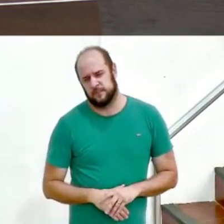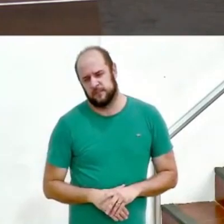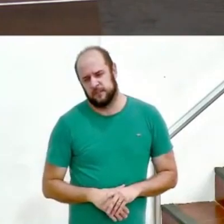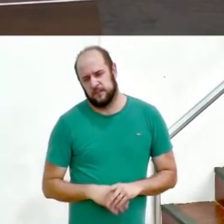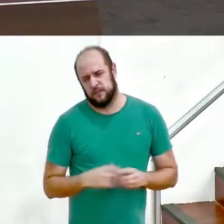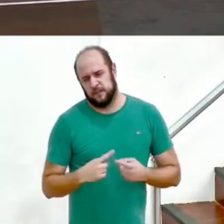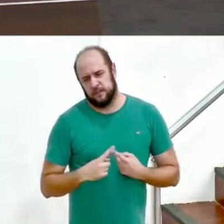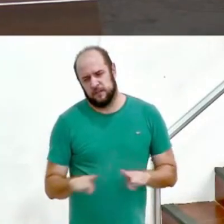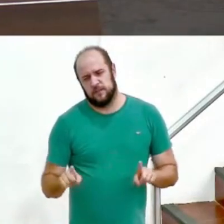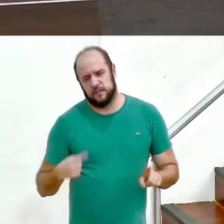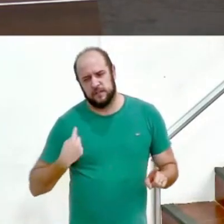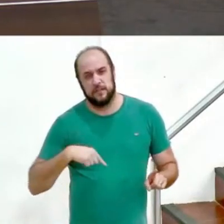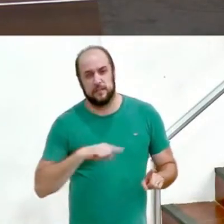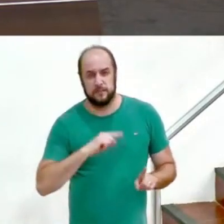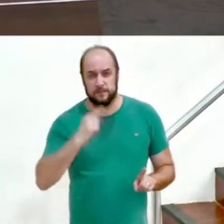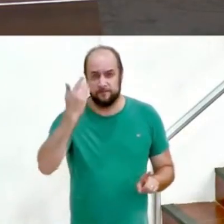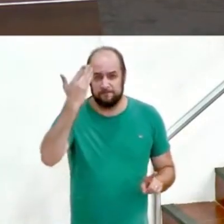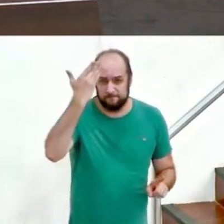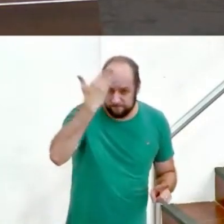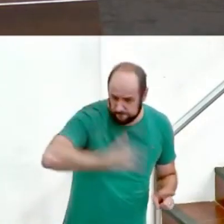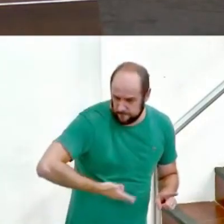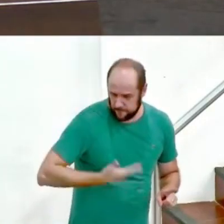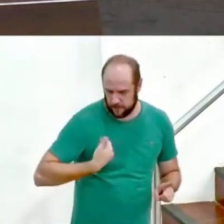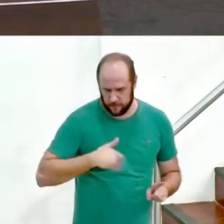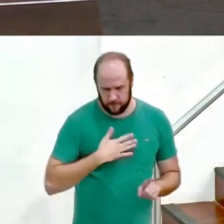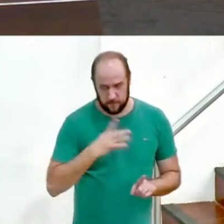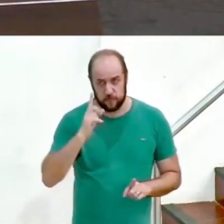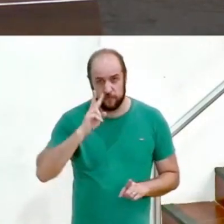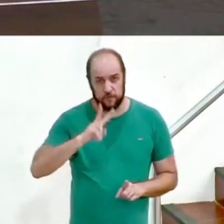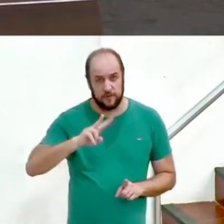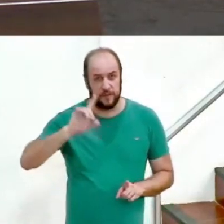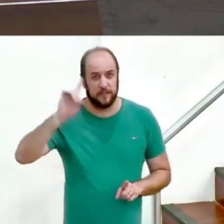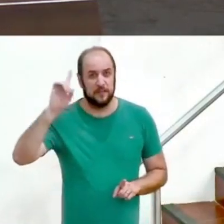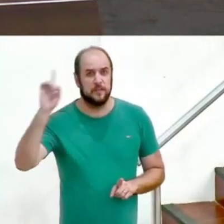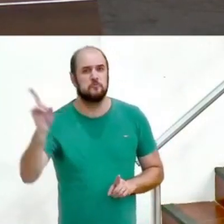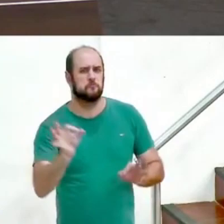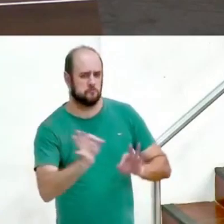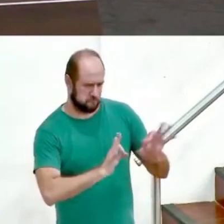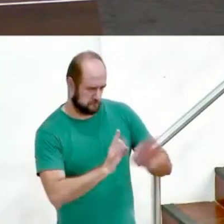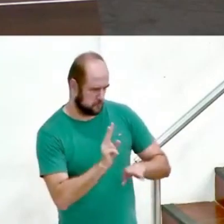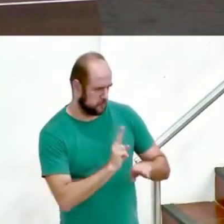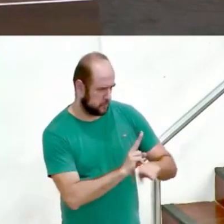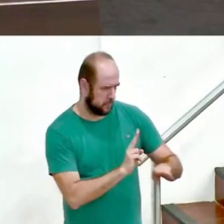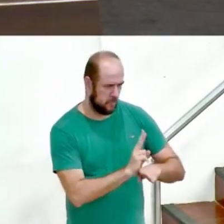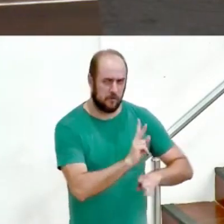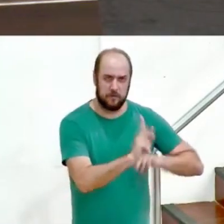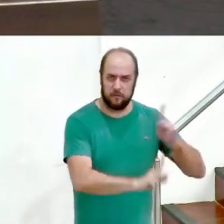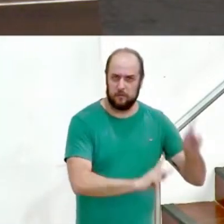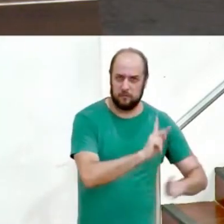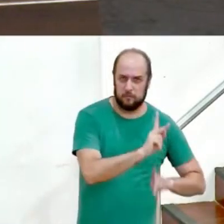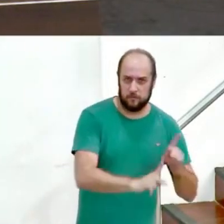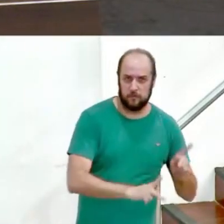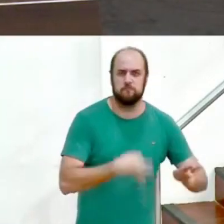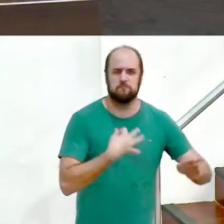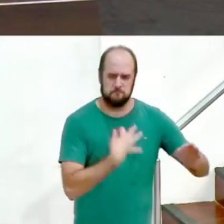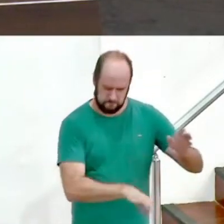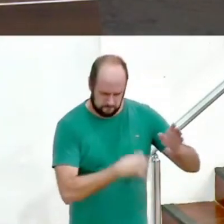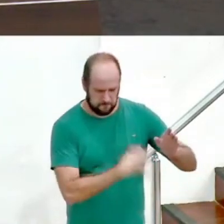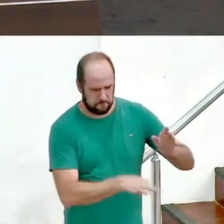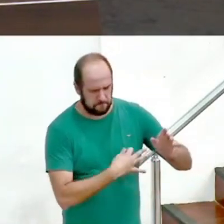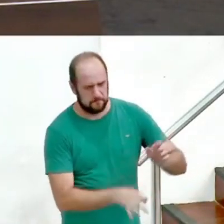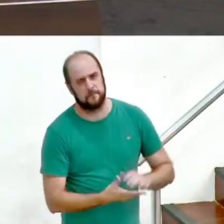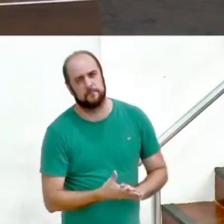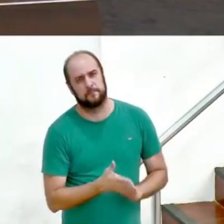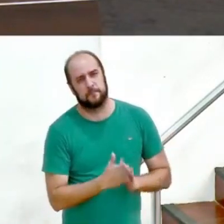estamos vendo diante de nós é que Deus pesa a sua mão e disciplina os seus filhos de uma forma bem clara. E o